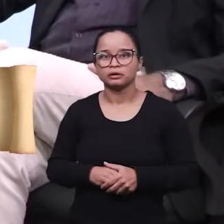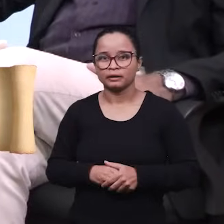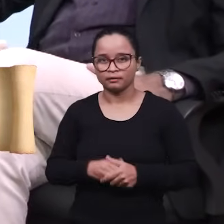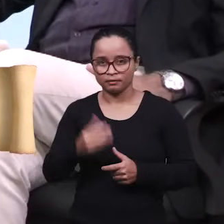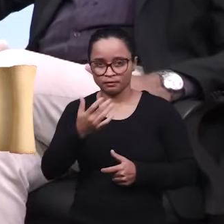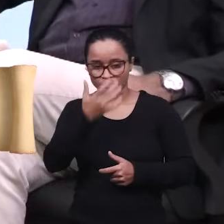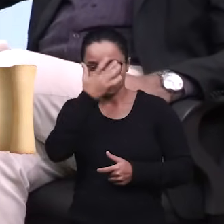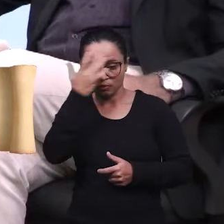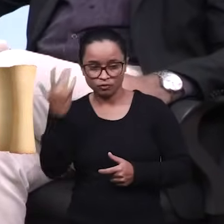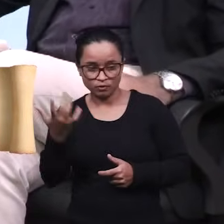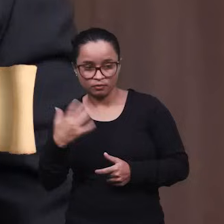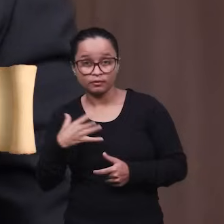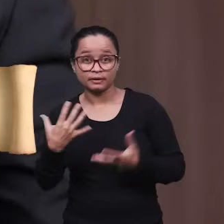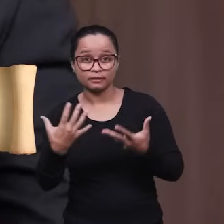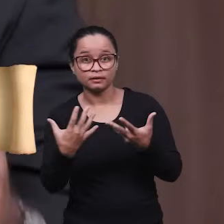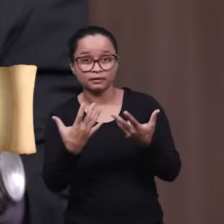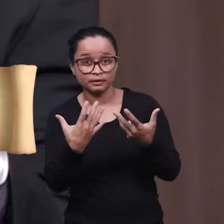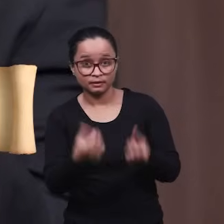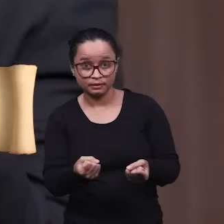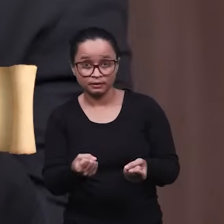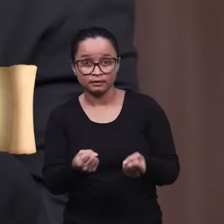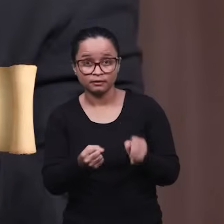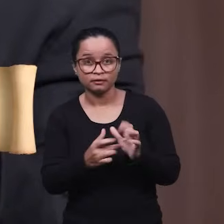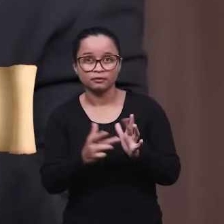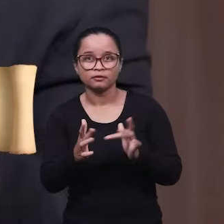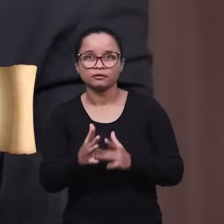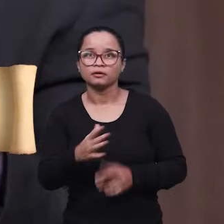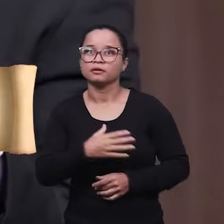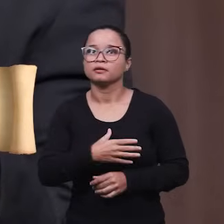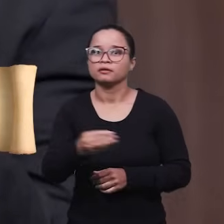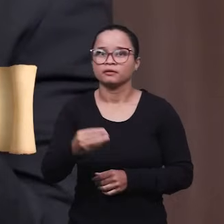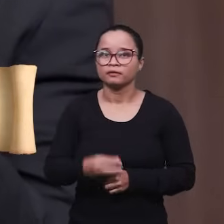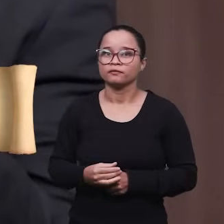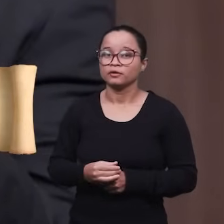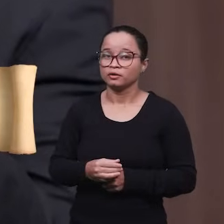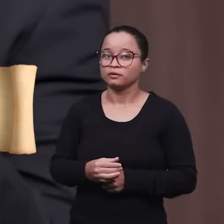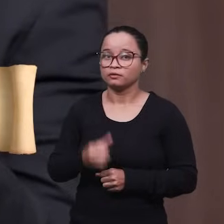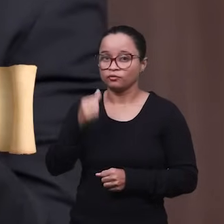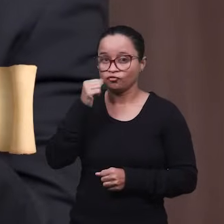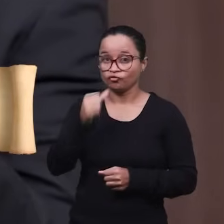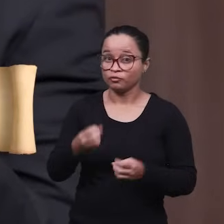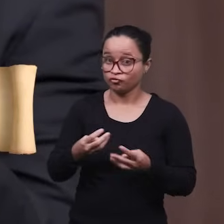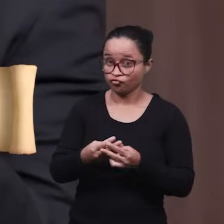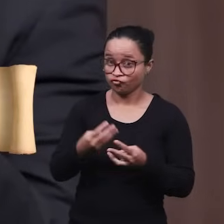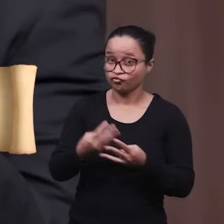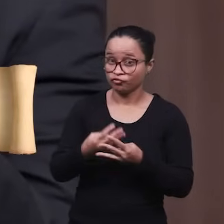convertidos ali da região da Galácia. Ele era filho de uma judia convertida